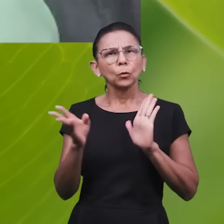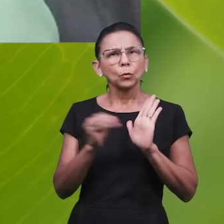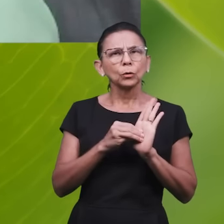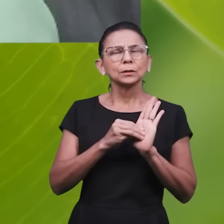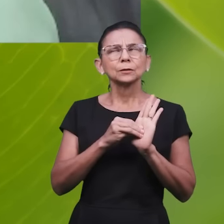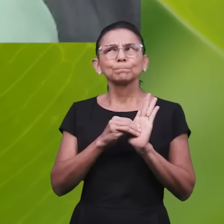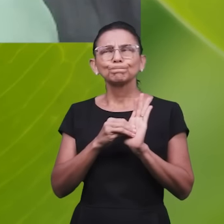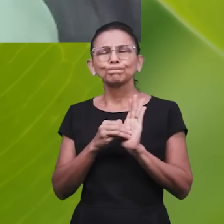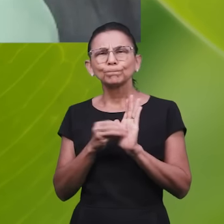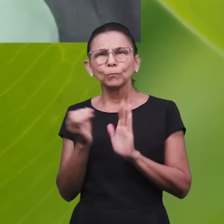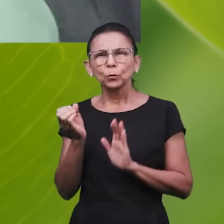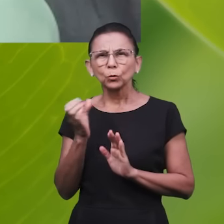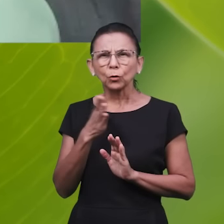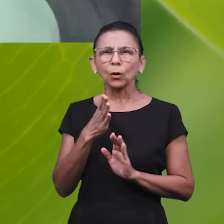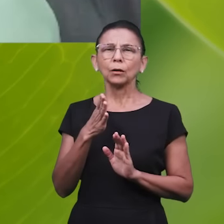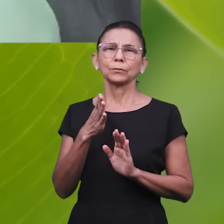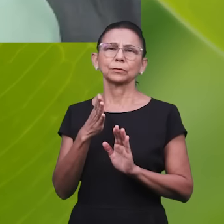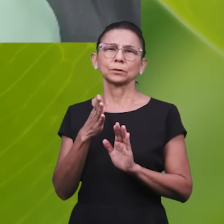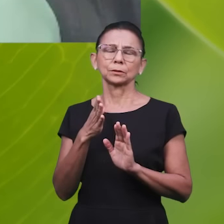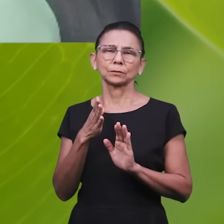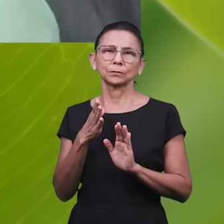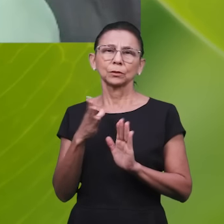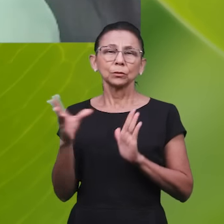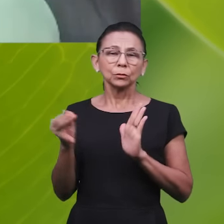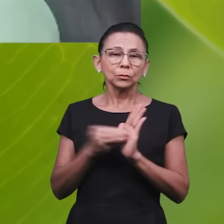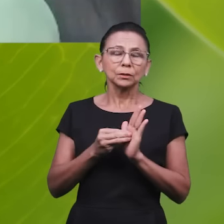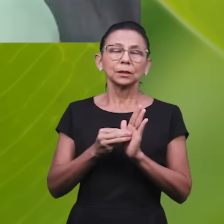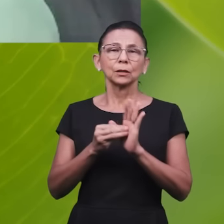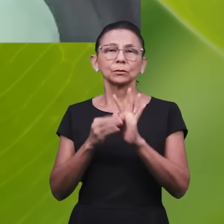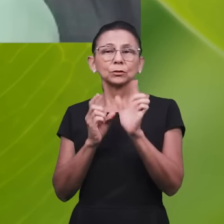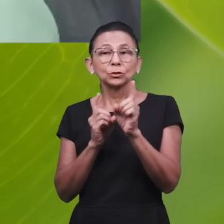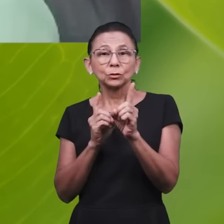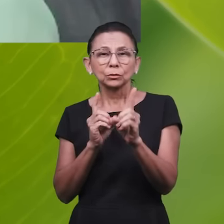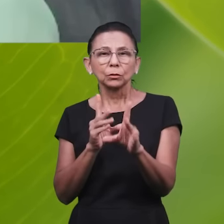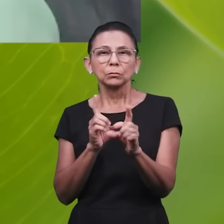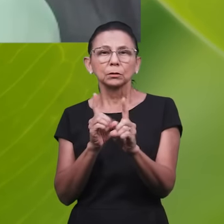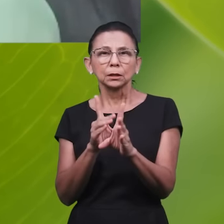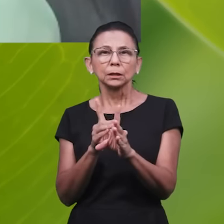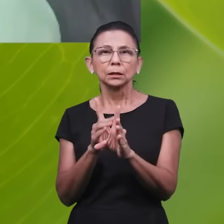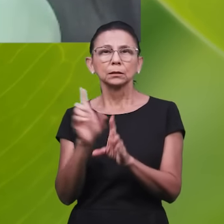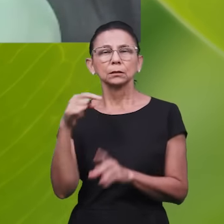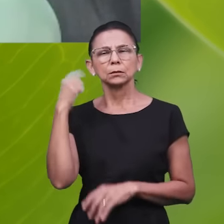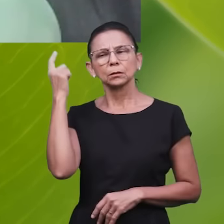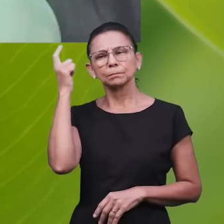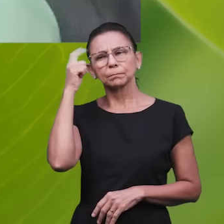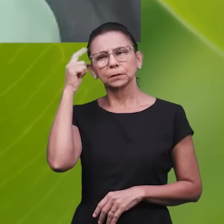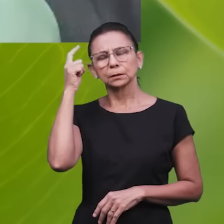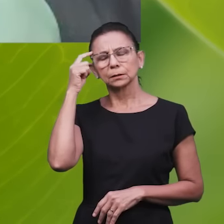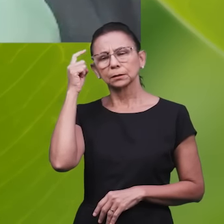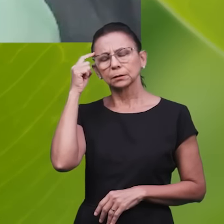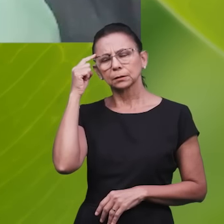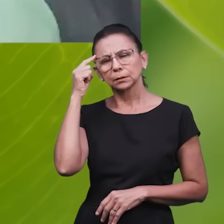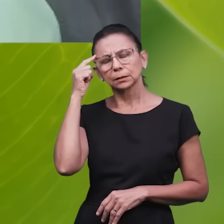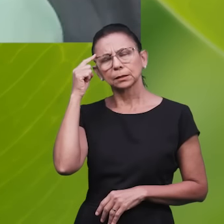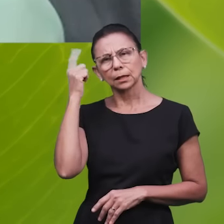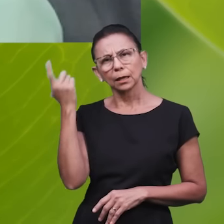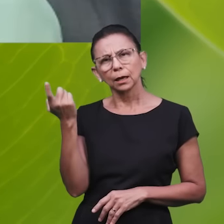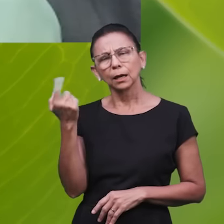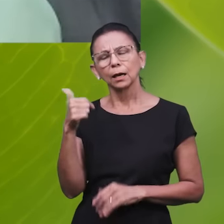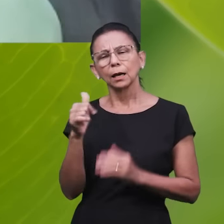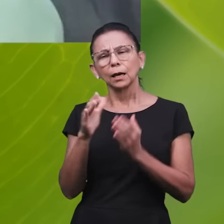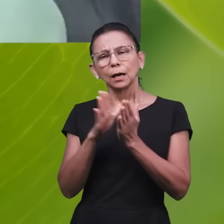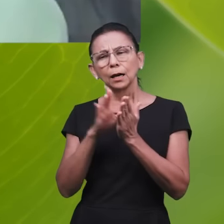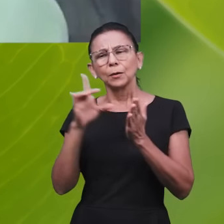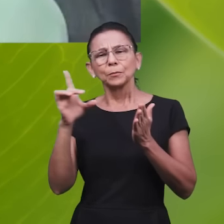novos, conteúdos doutrinários, que nos faz refletir naquilo que é o chamado da palavra